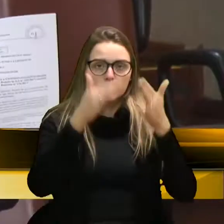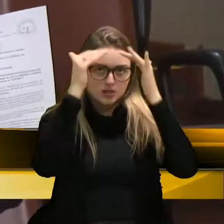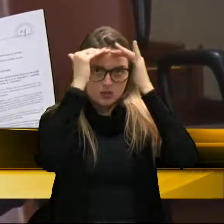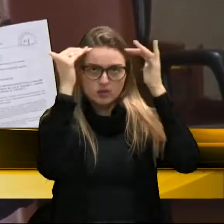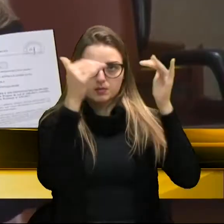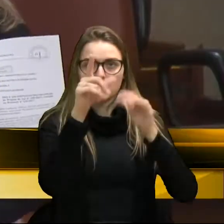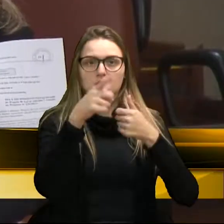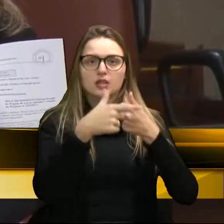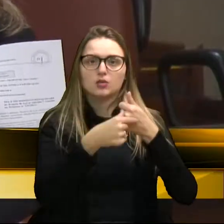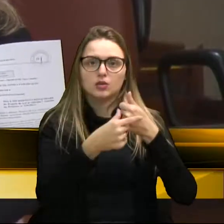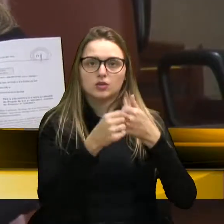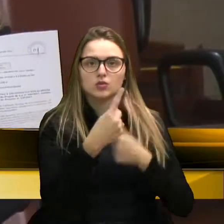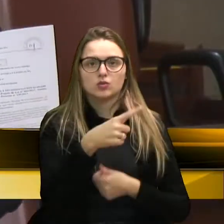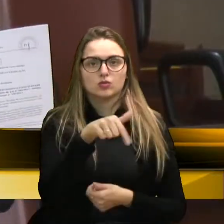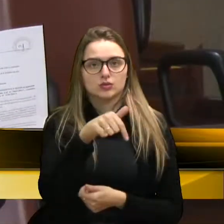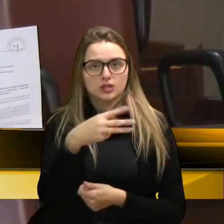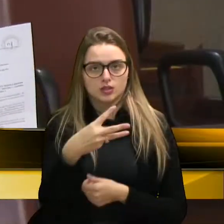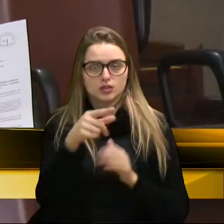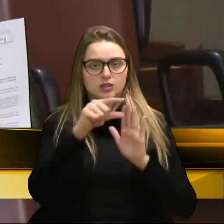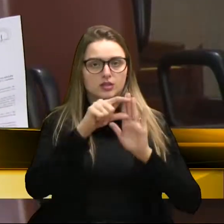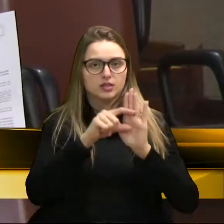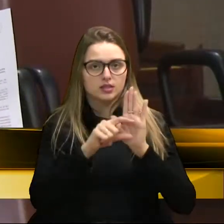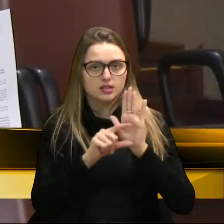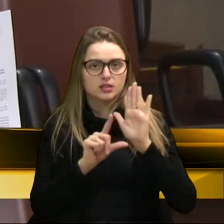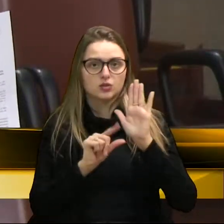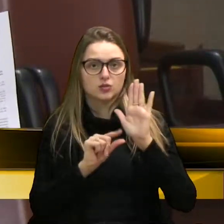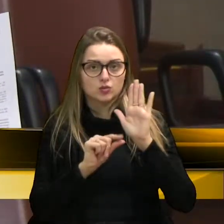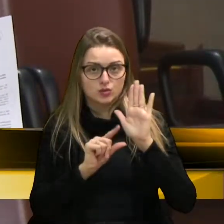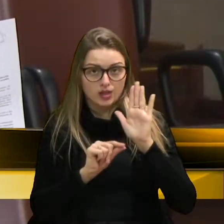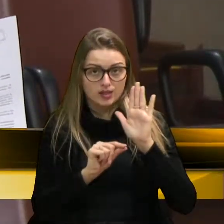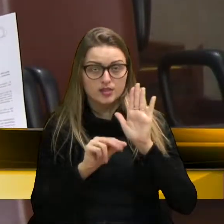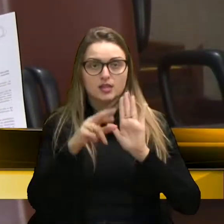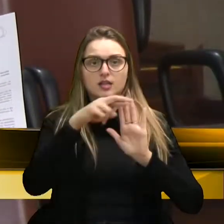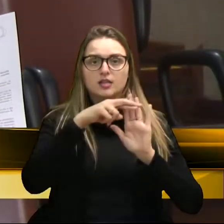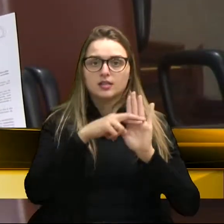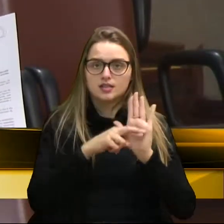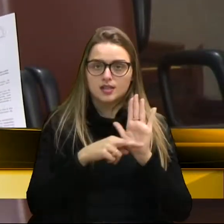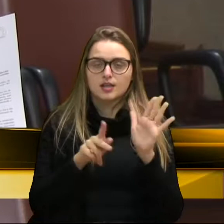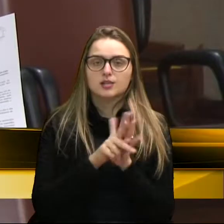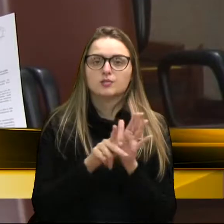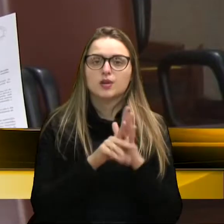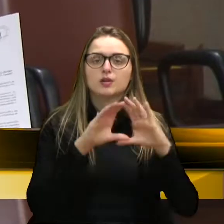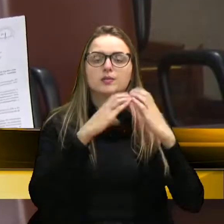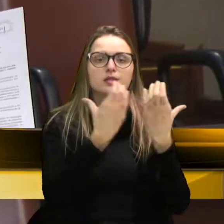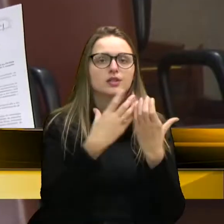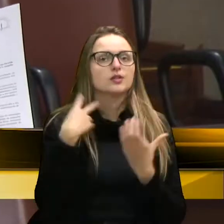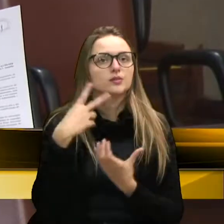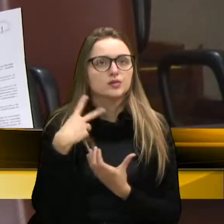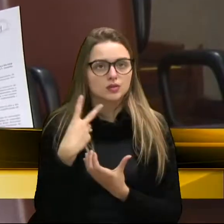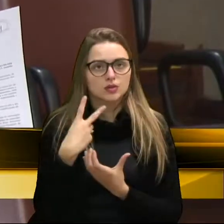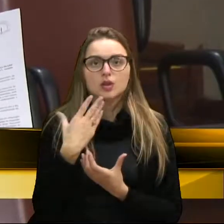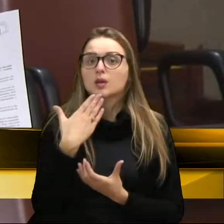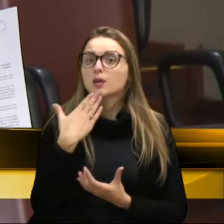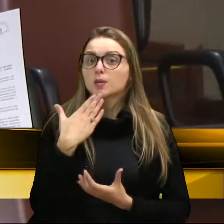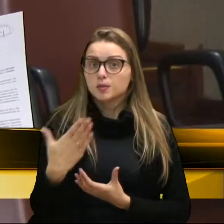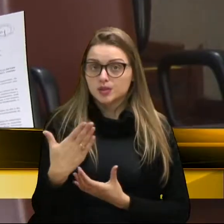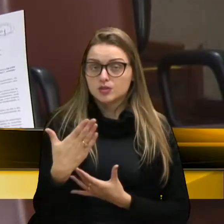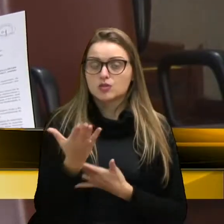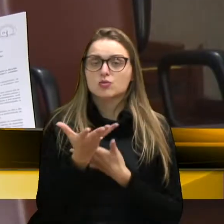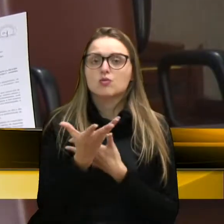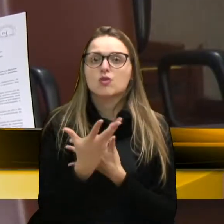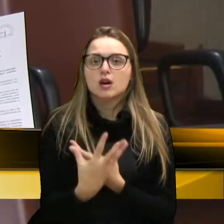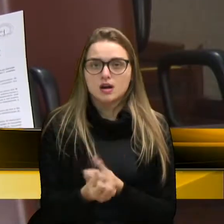artigo 173, inciso 10º, do regimento interno desta Casa Legislativa, solicitou